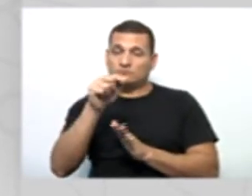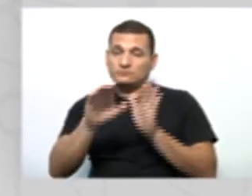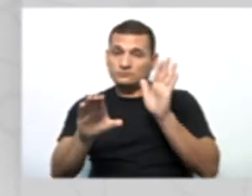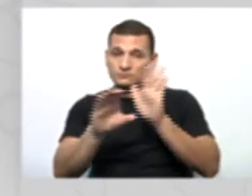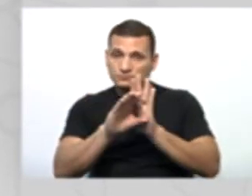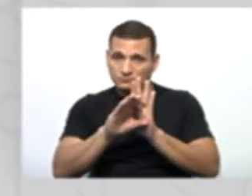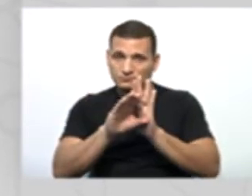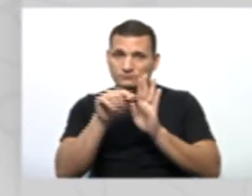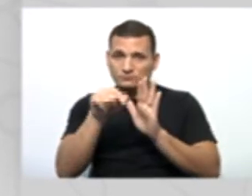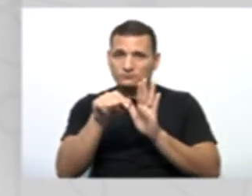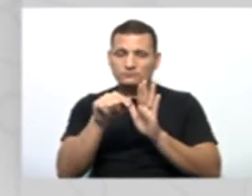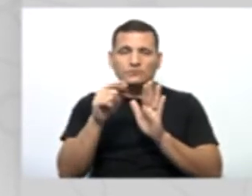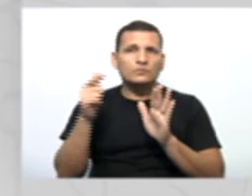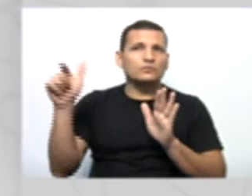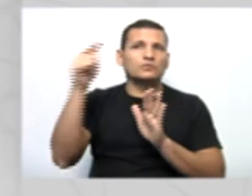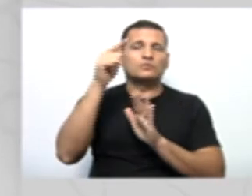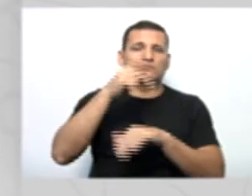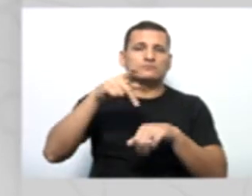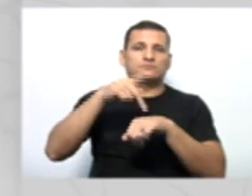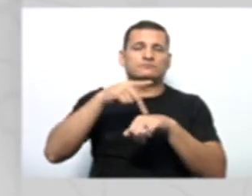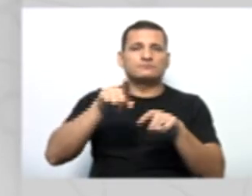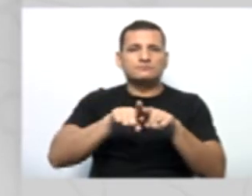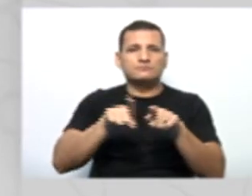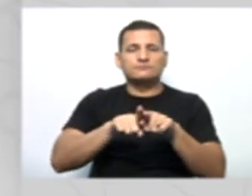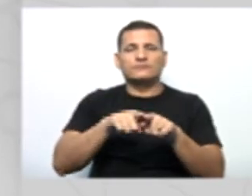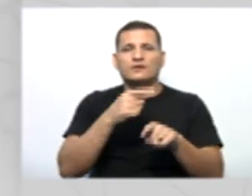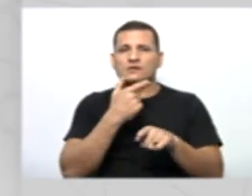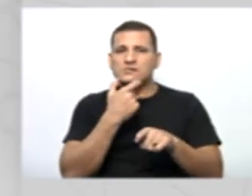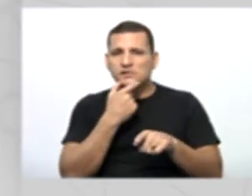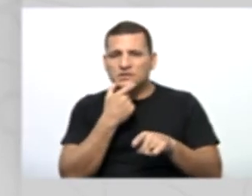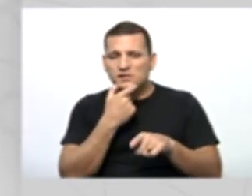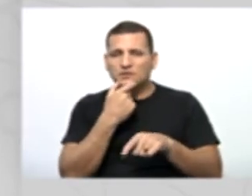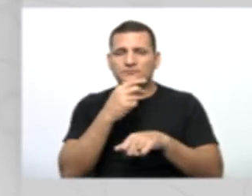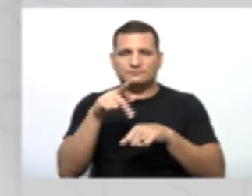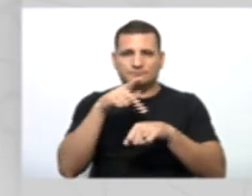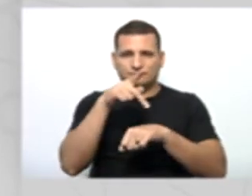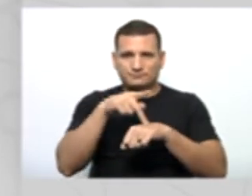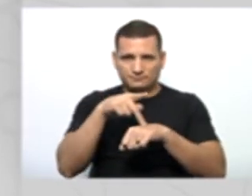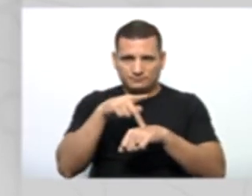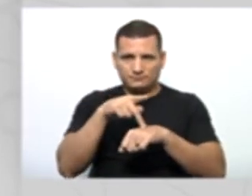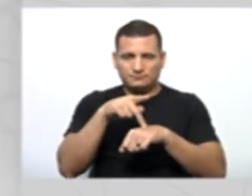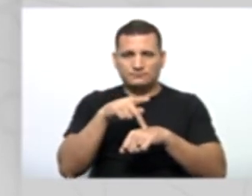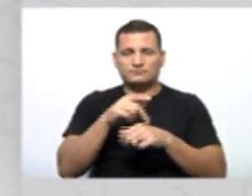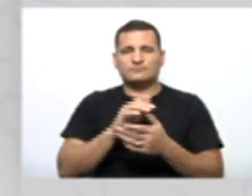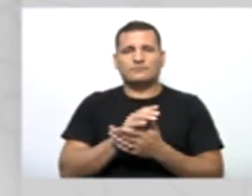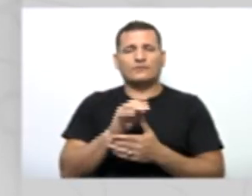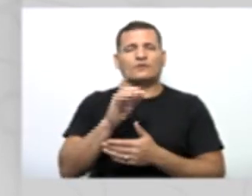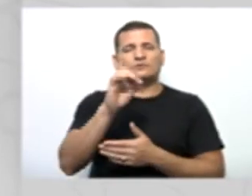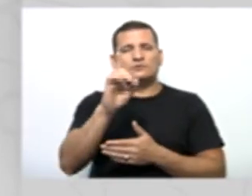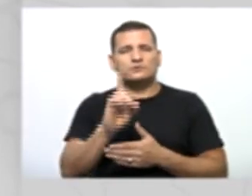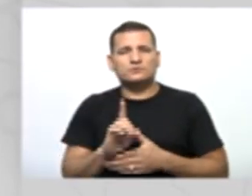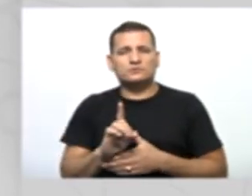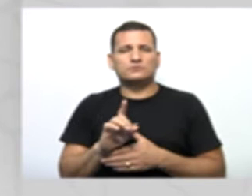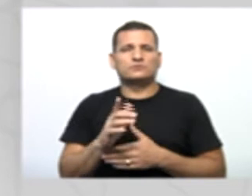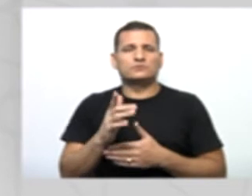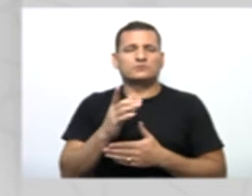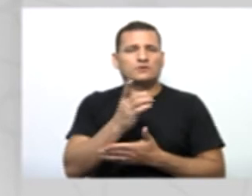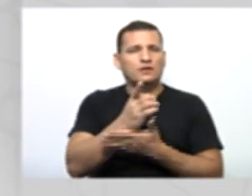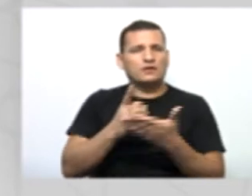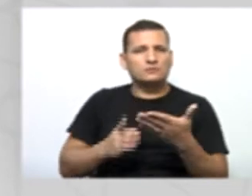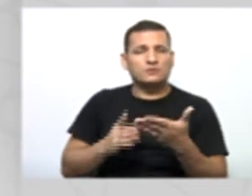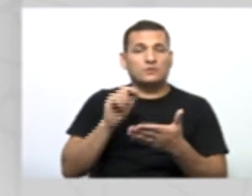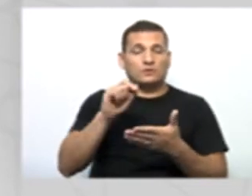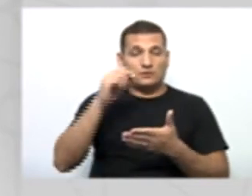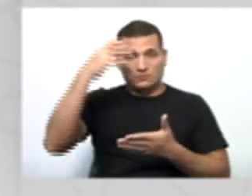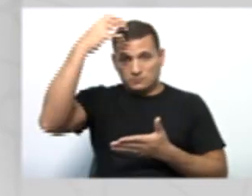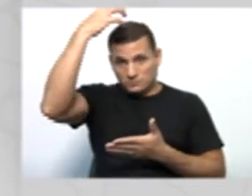norte-americana, e de outros países também, como na Inglaterra, com o Bill of Rights, que seria a Declaração de Direitos, onde dizia que o